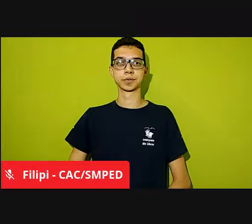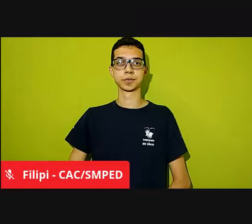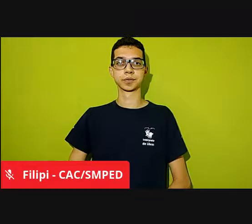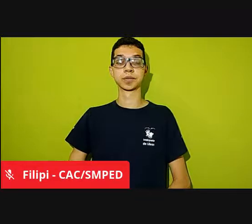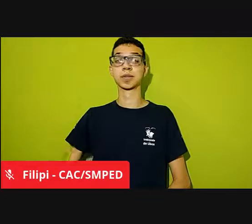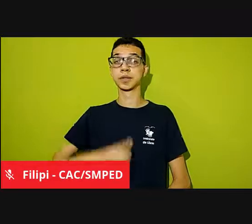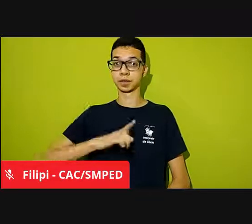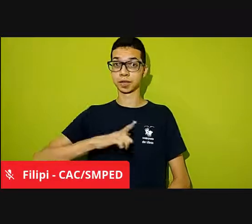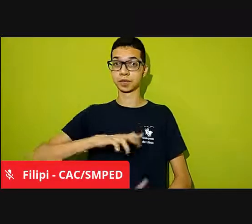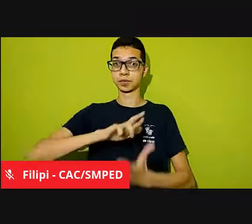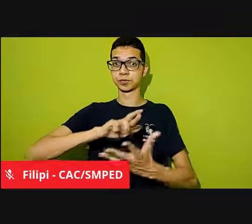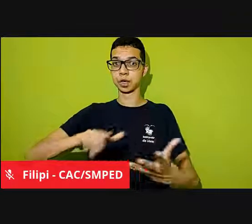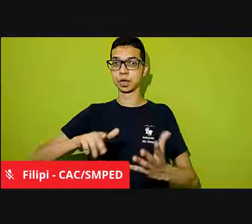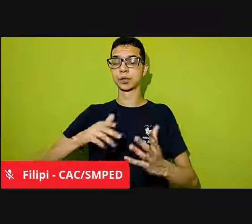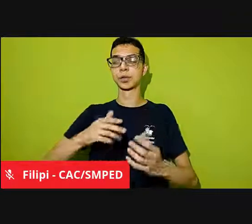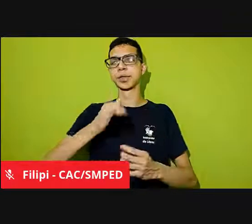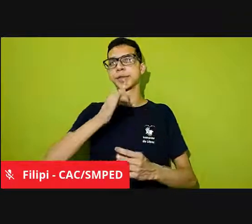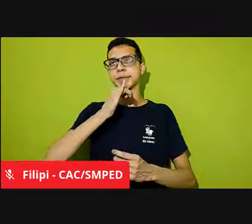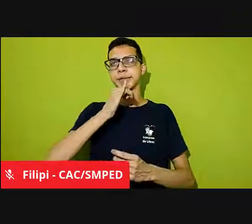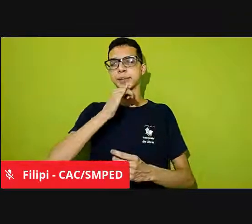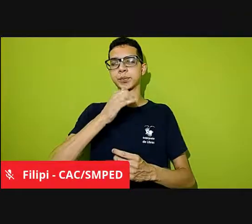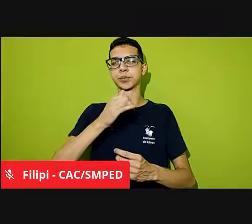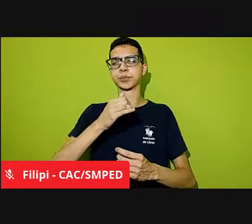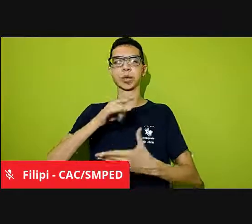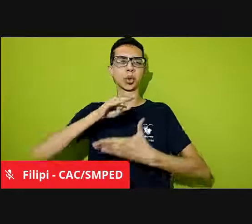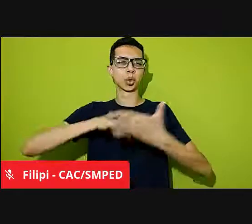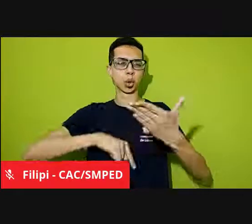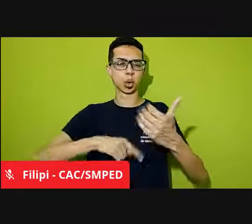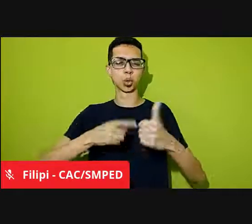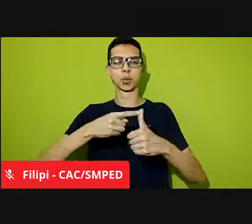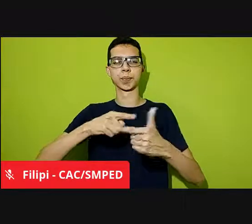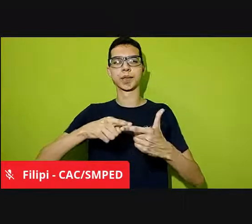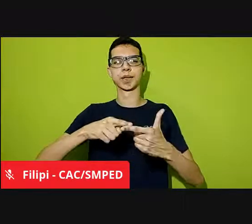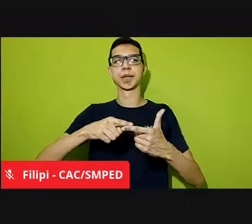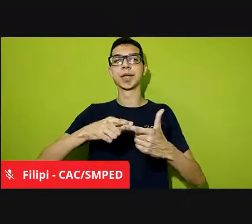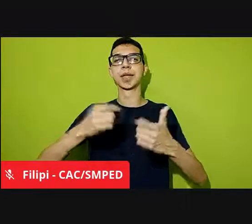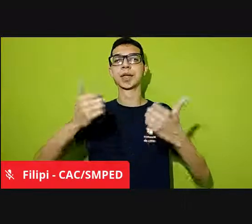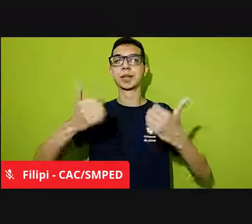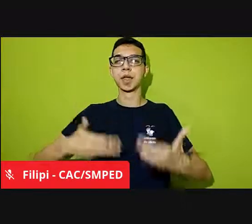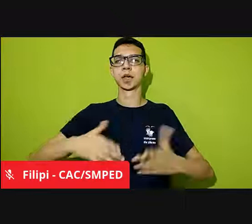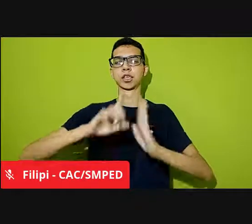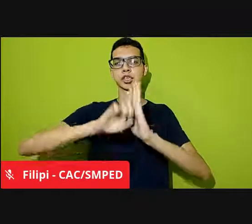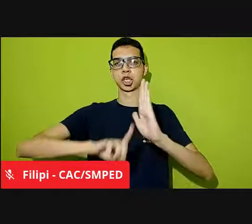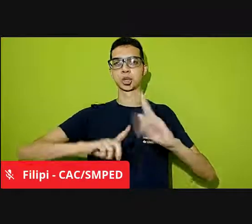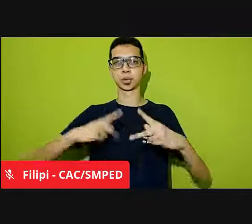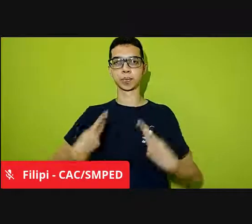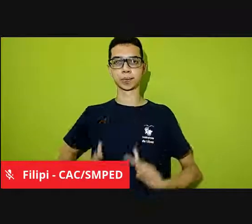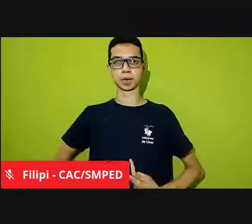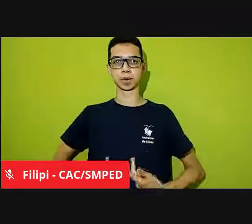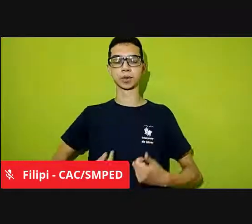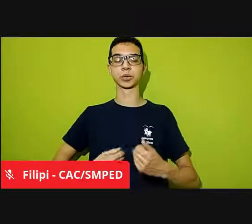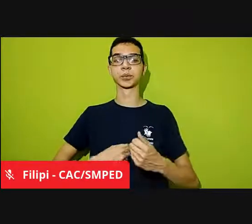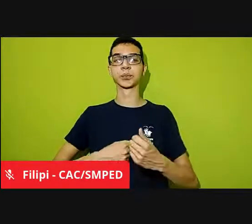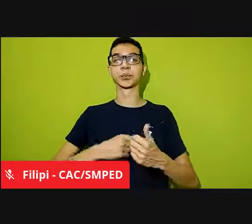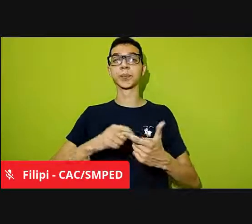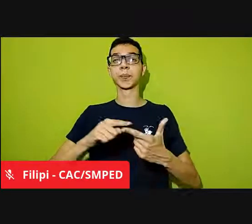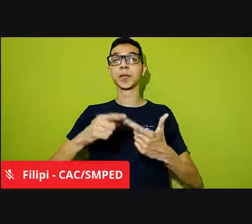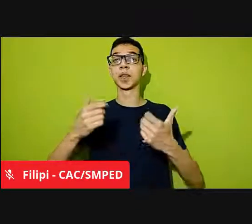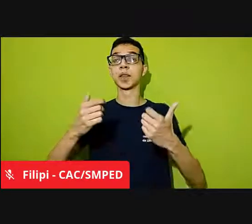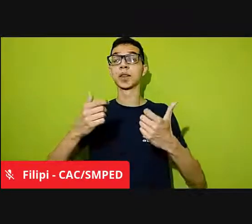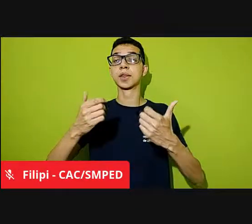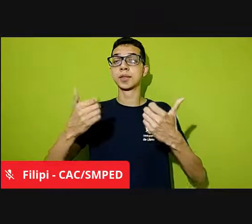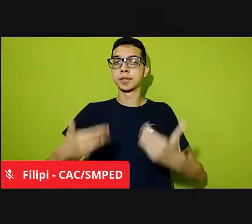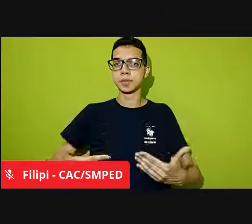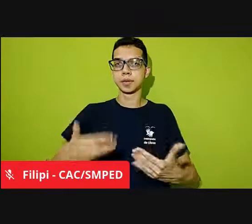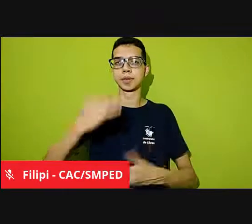referências, desde a, sei lá, vou pegar dos documentos, Declaração dos Direitos Humanos e Declaração dos Direitos da pessoa com Deficiência,